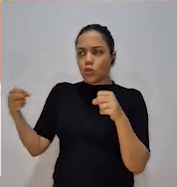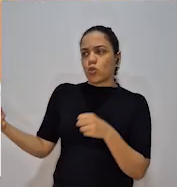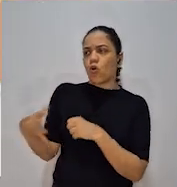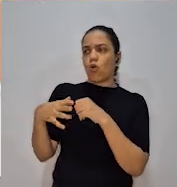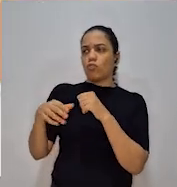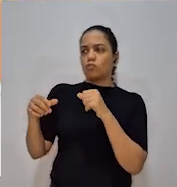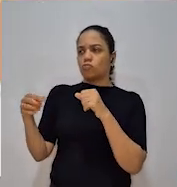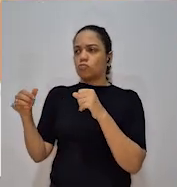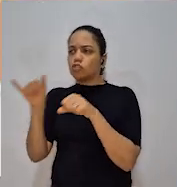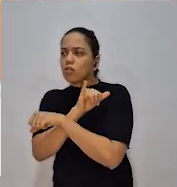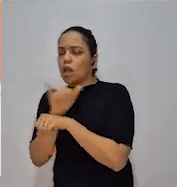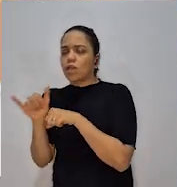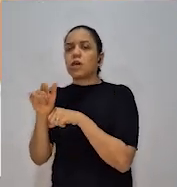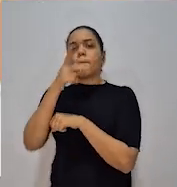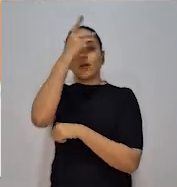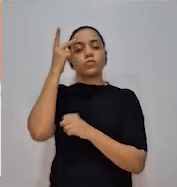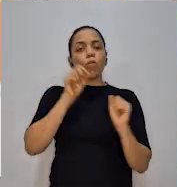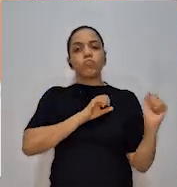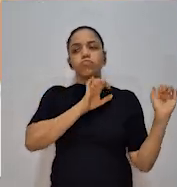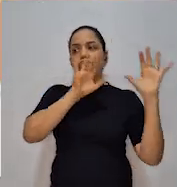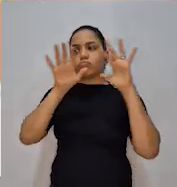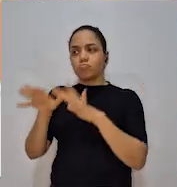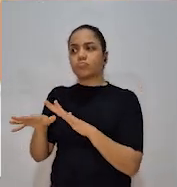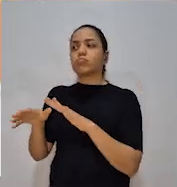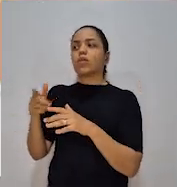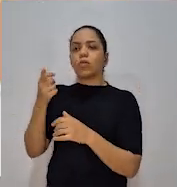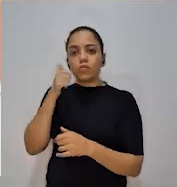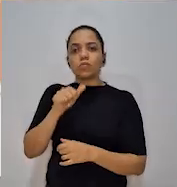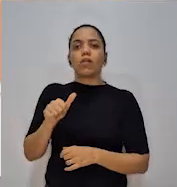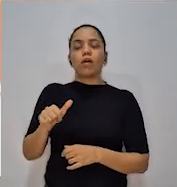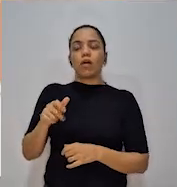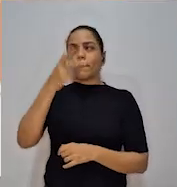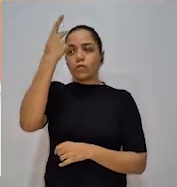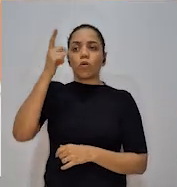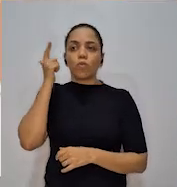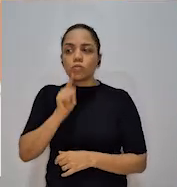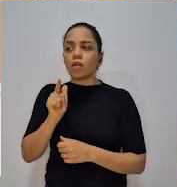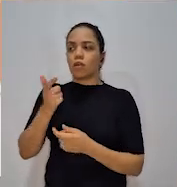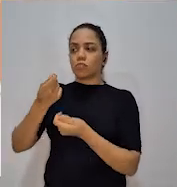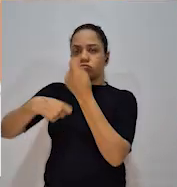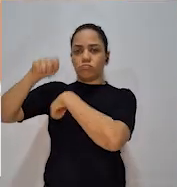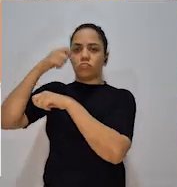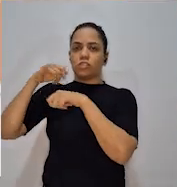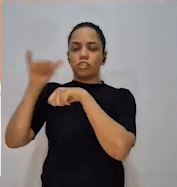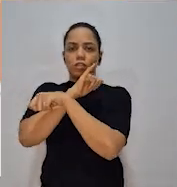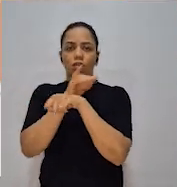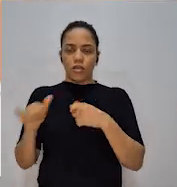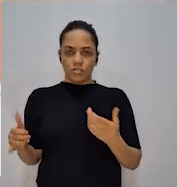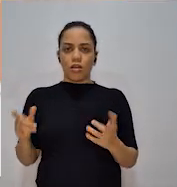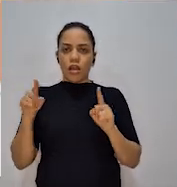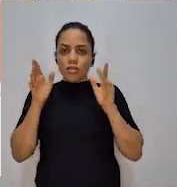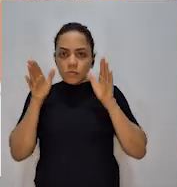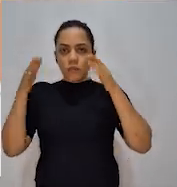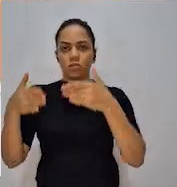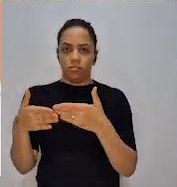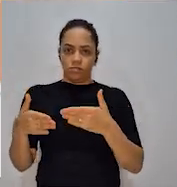diferentes, trabalhando juntos, com colaboração, vão trazer mais riqueza para a sua organização. Então, a estratégia ela é específica